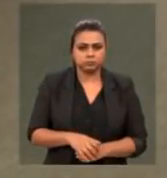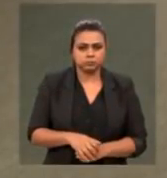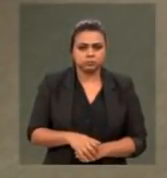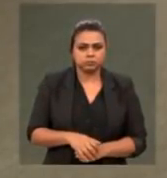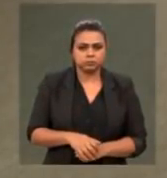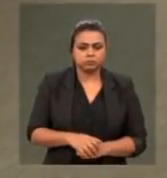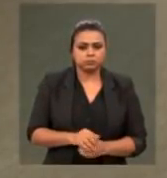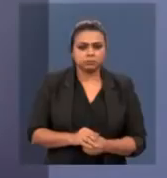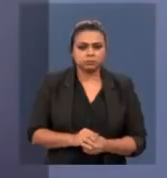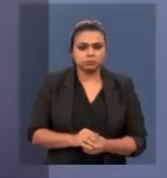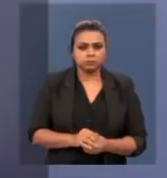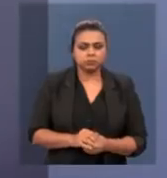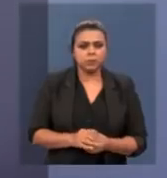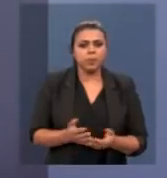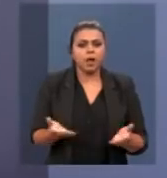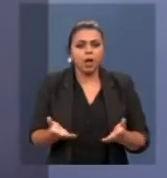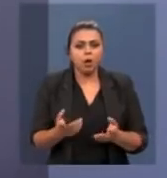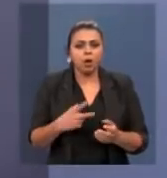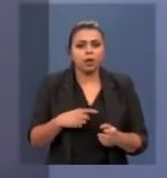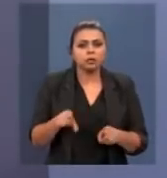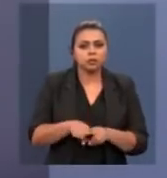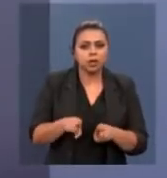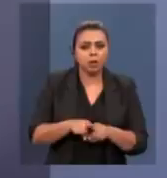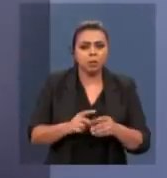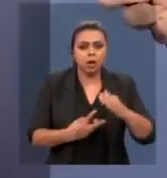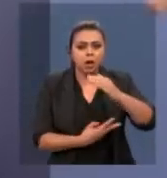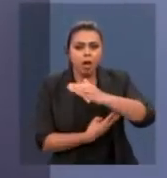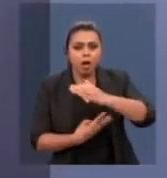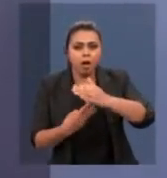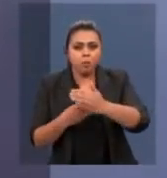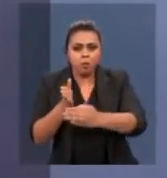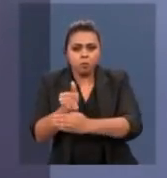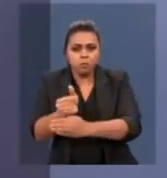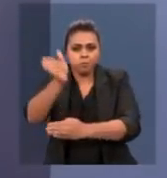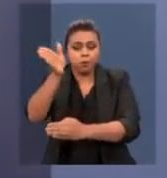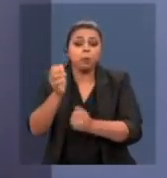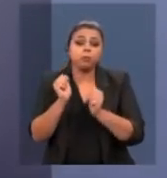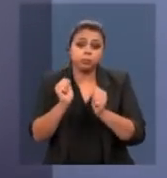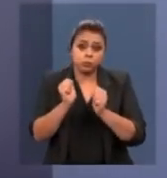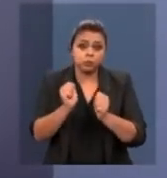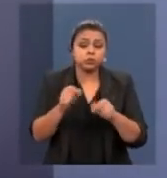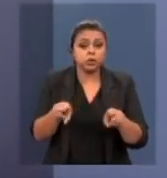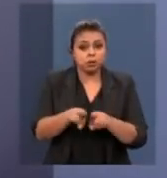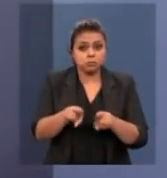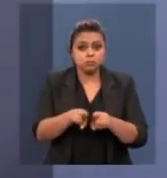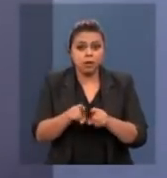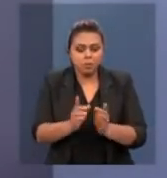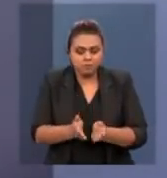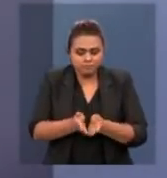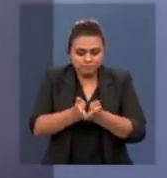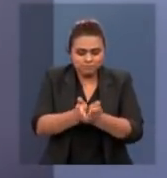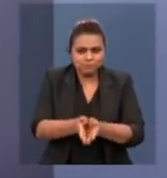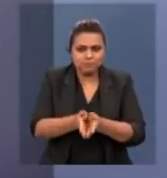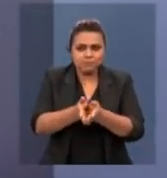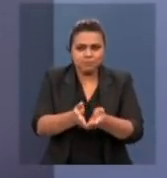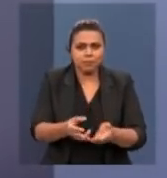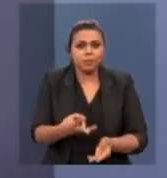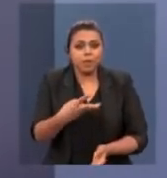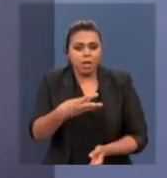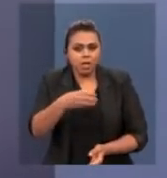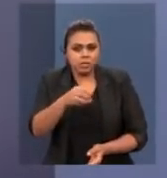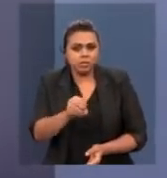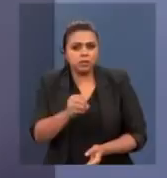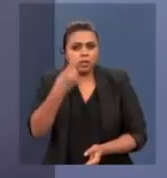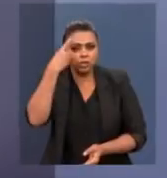a colocação da cerca na ponte poderia ser feito o aquaviário me dá 30 dias e dá